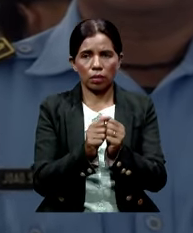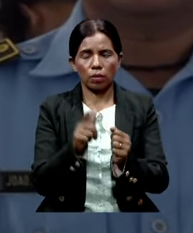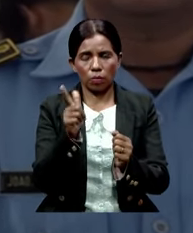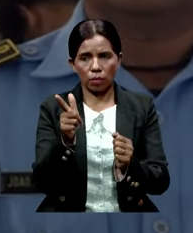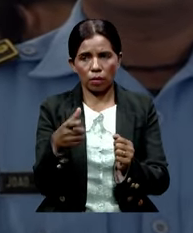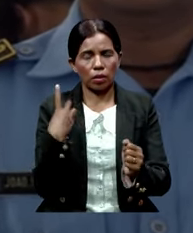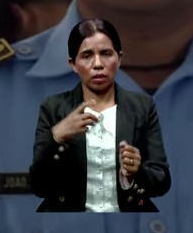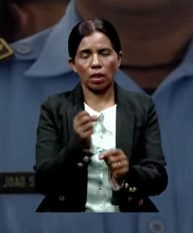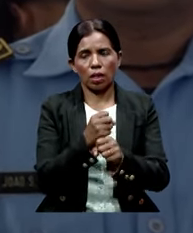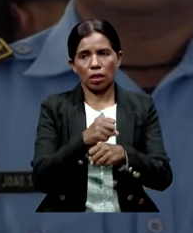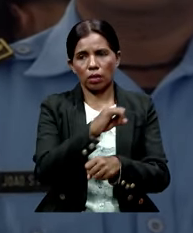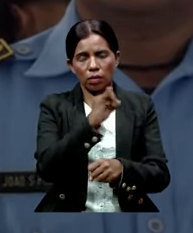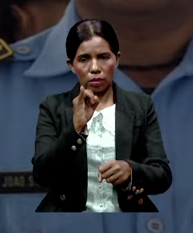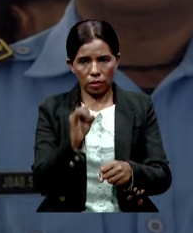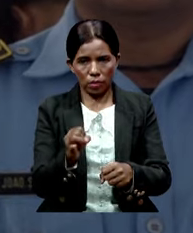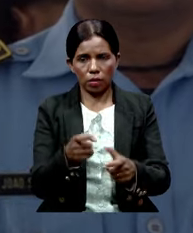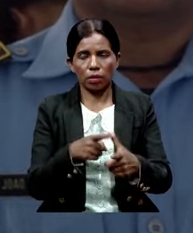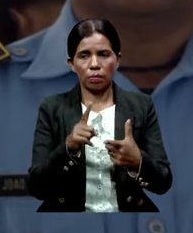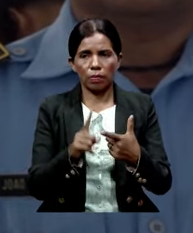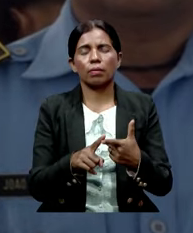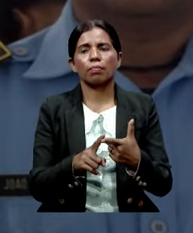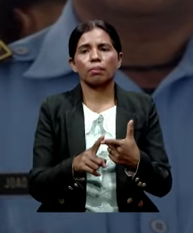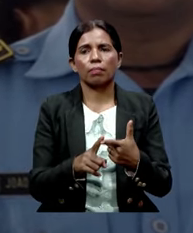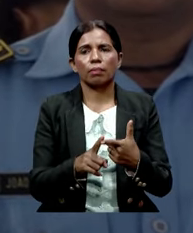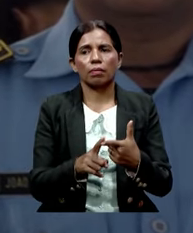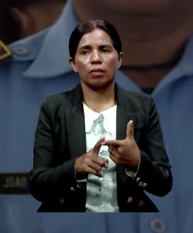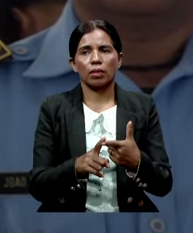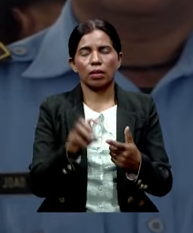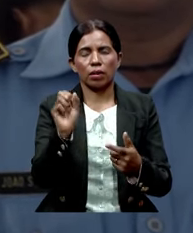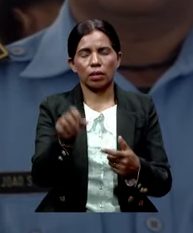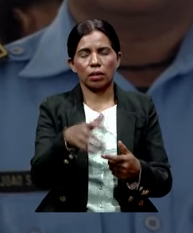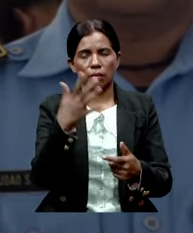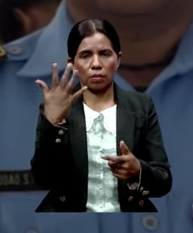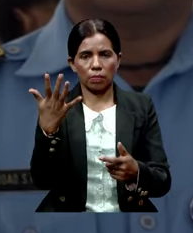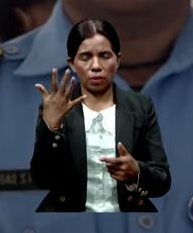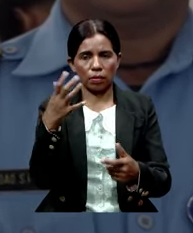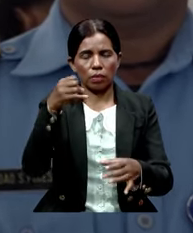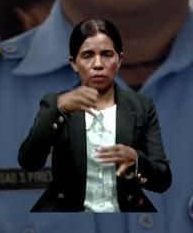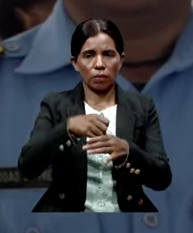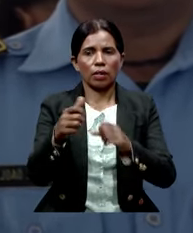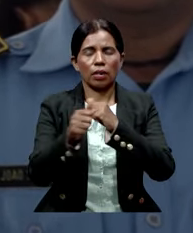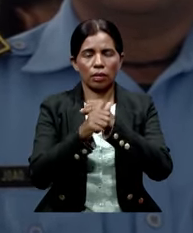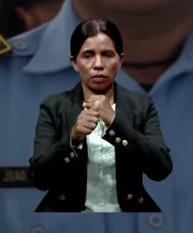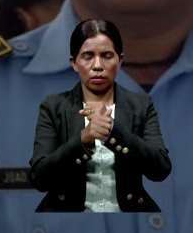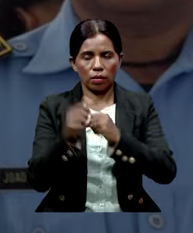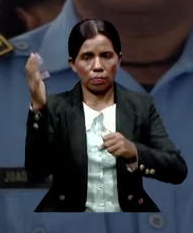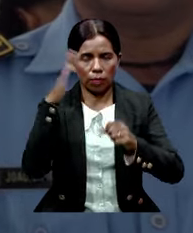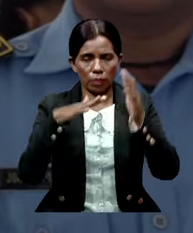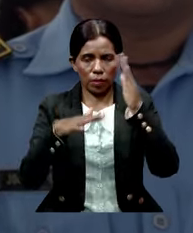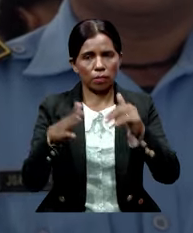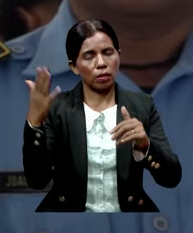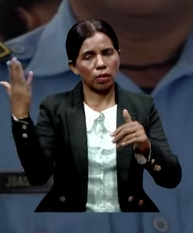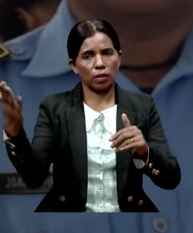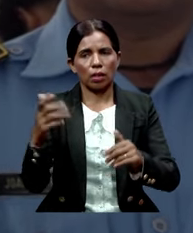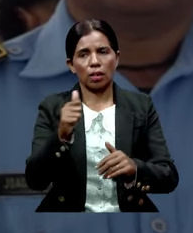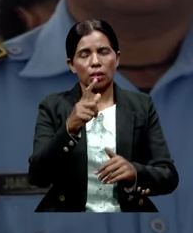halo identificação. Depois ita ia sanur sinima maka involve dunia, asau nia nema kumpletu sia momento ia Aitara Clara.